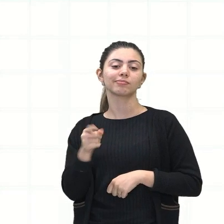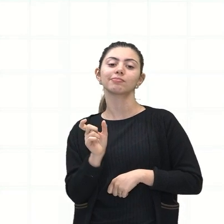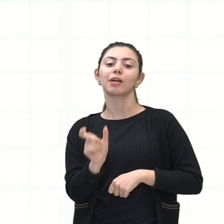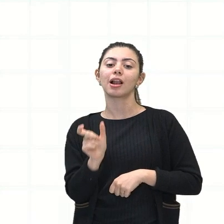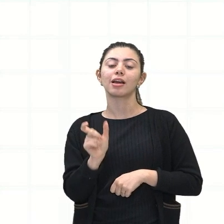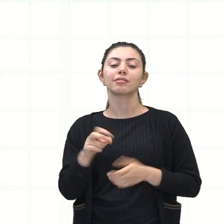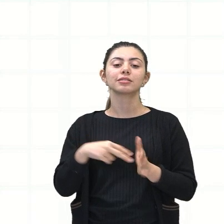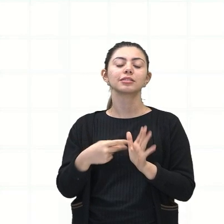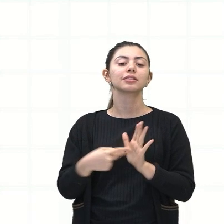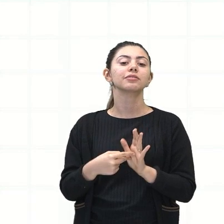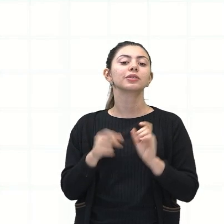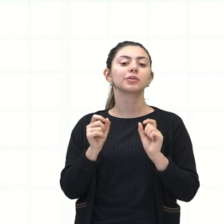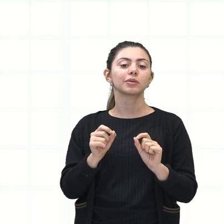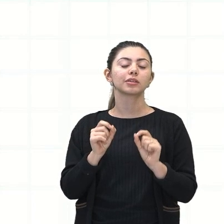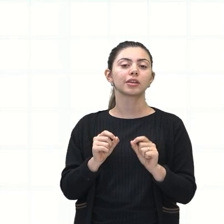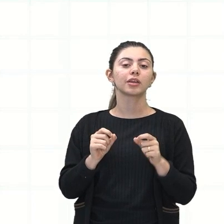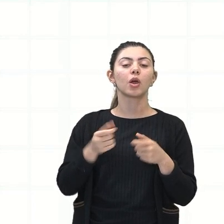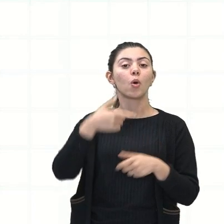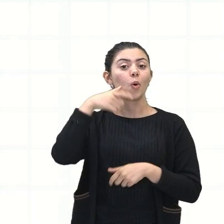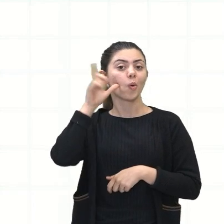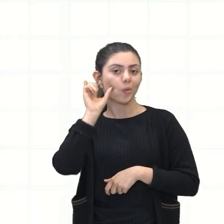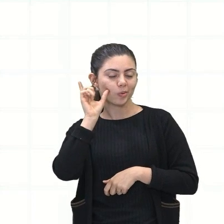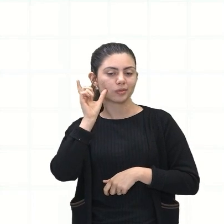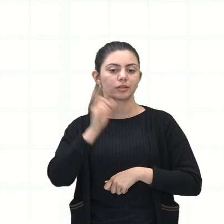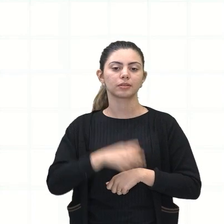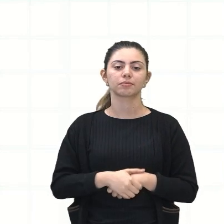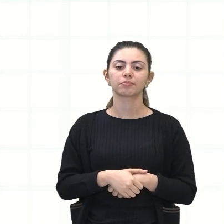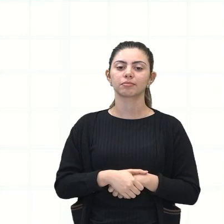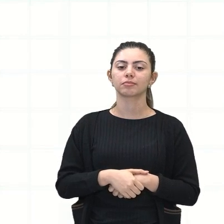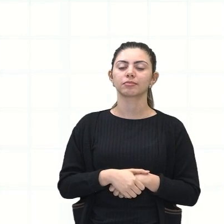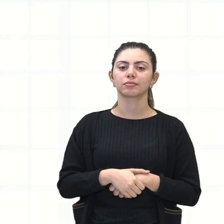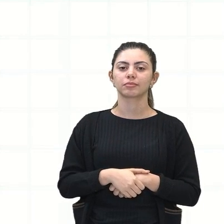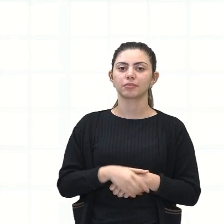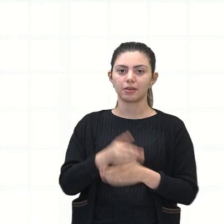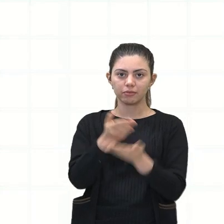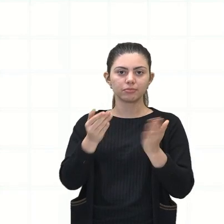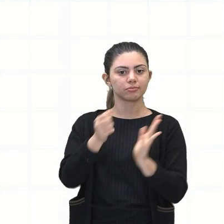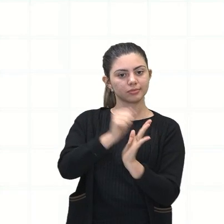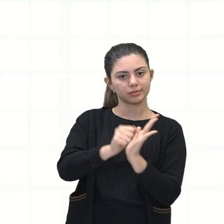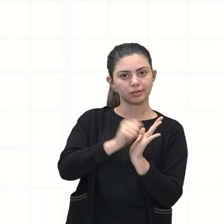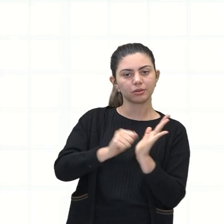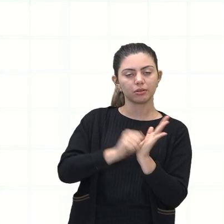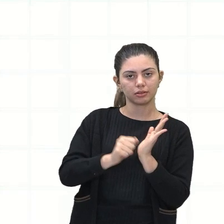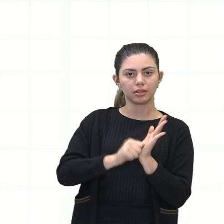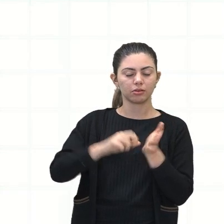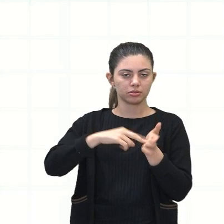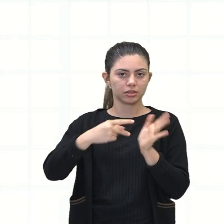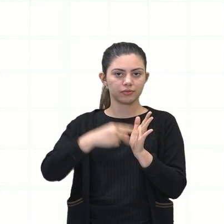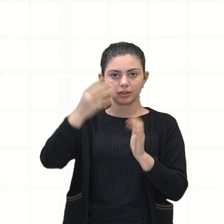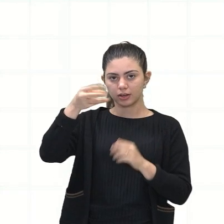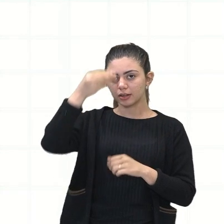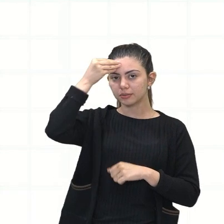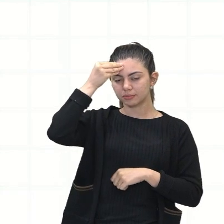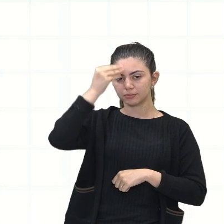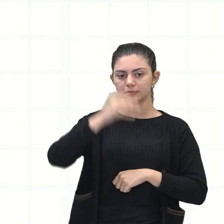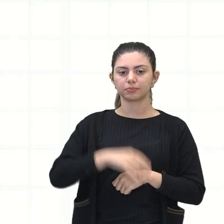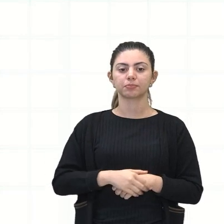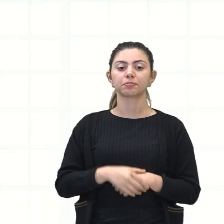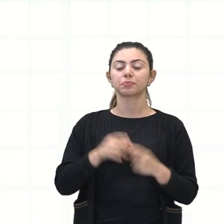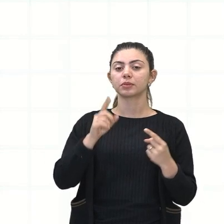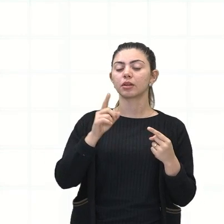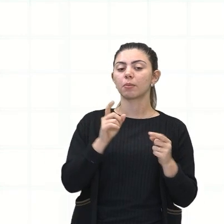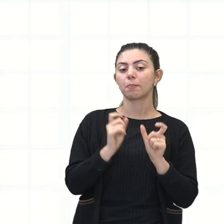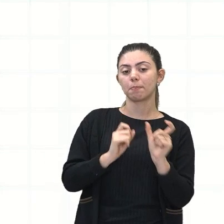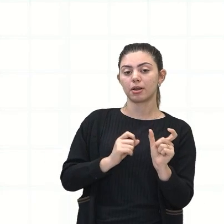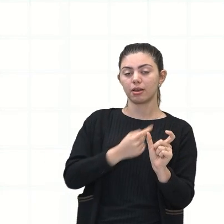Yesterday, que significa ontem. Vamos falar devagar para vocês anotarem o significado, memorizarem. Today quer